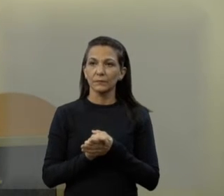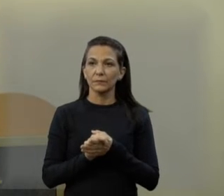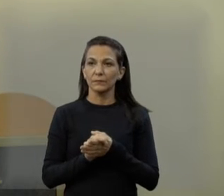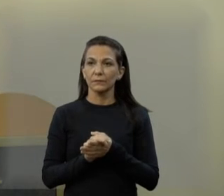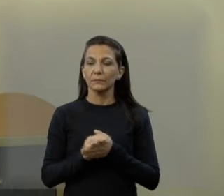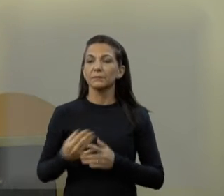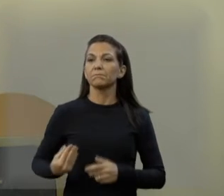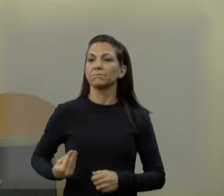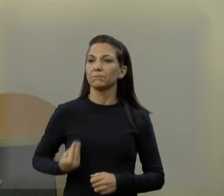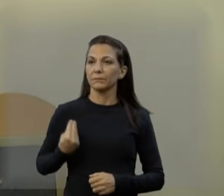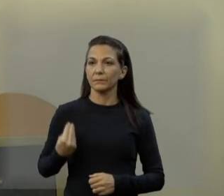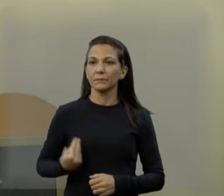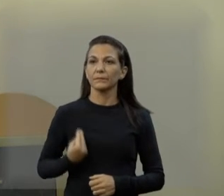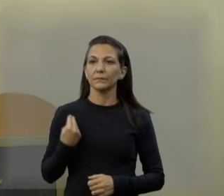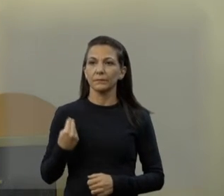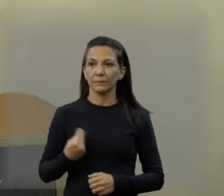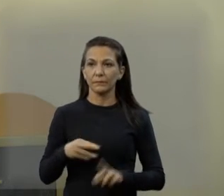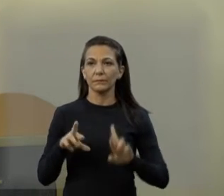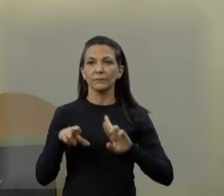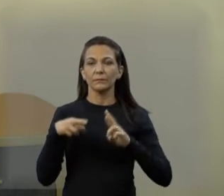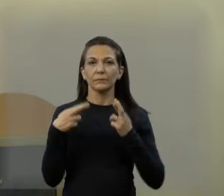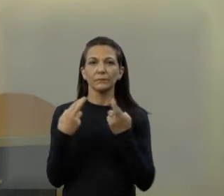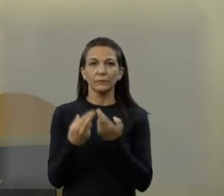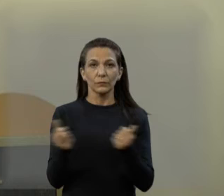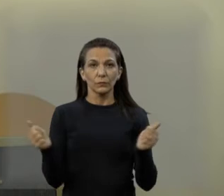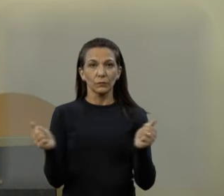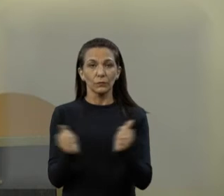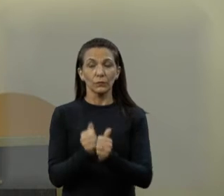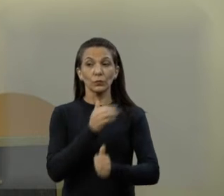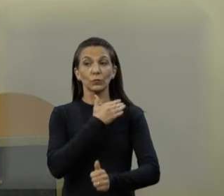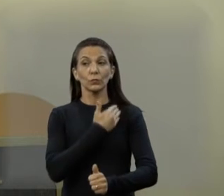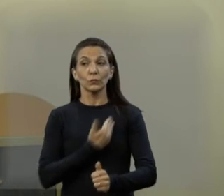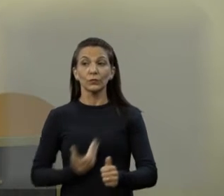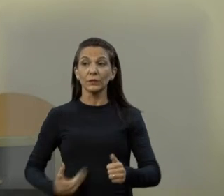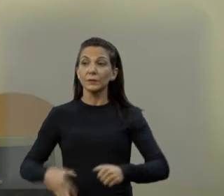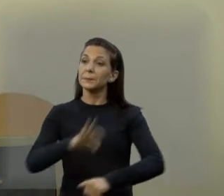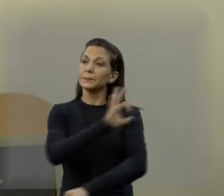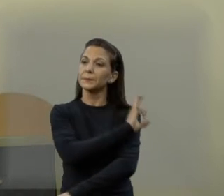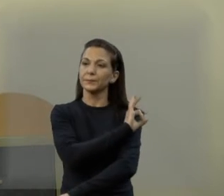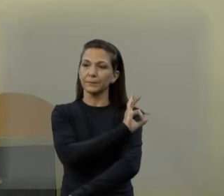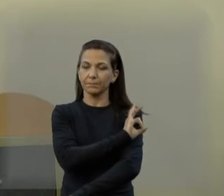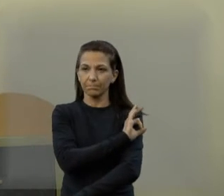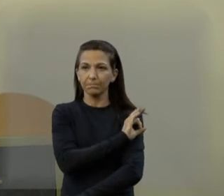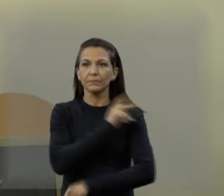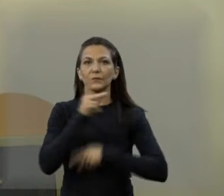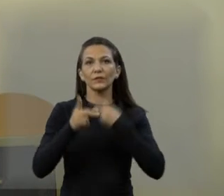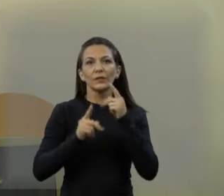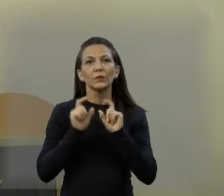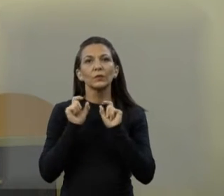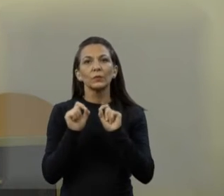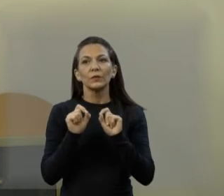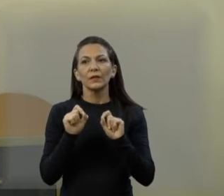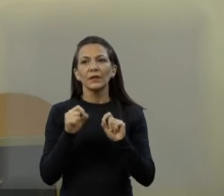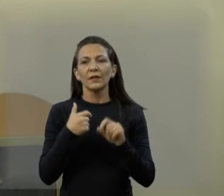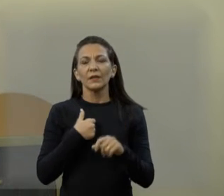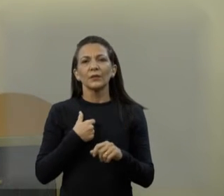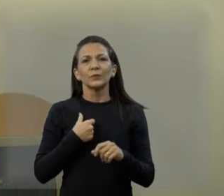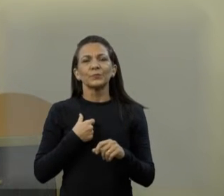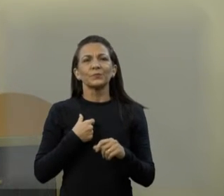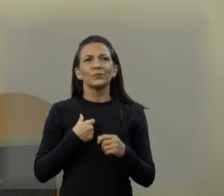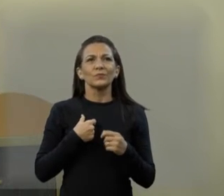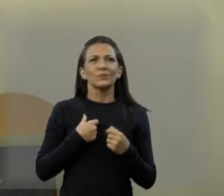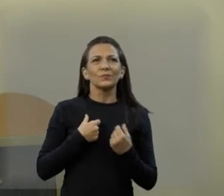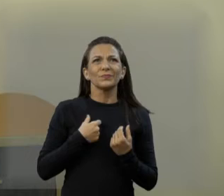participei presidente da reunião com o governo eu falei Marcos que eu não estava confortável